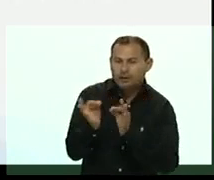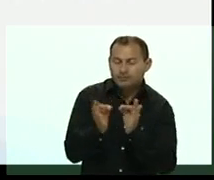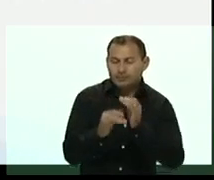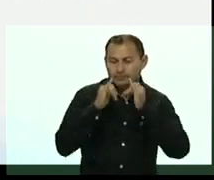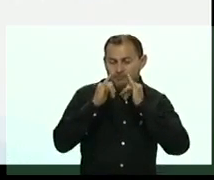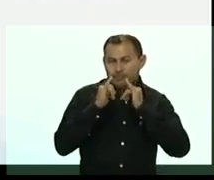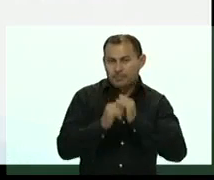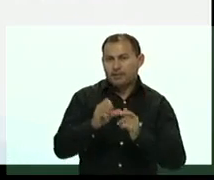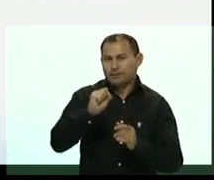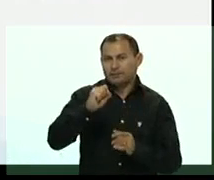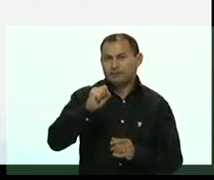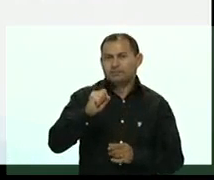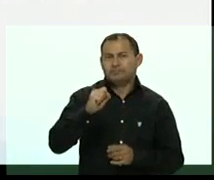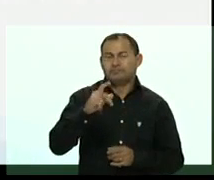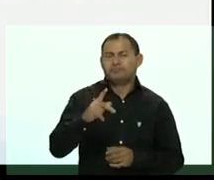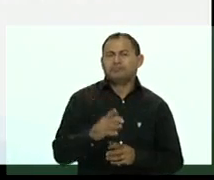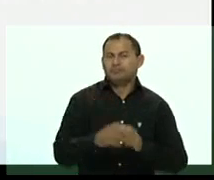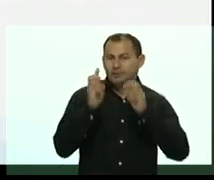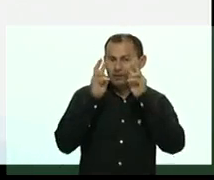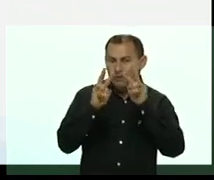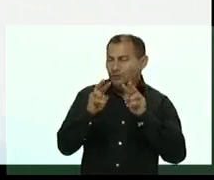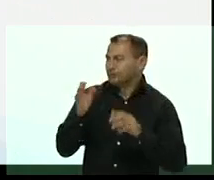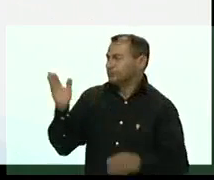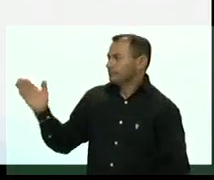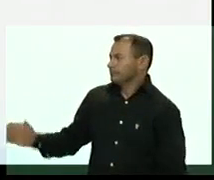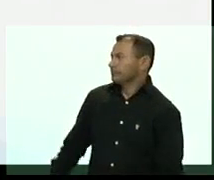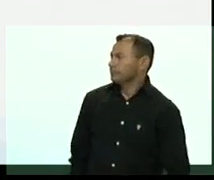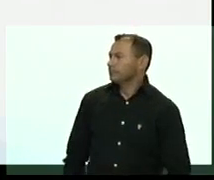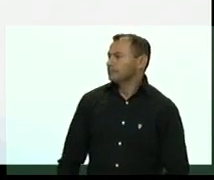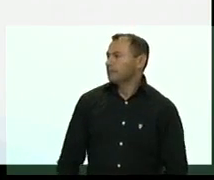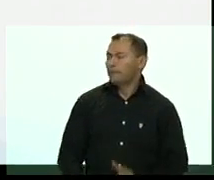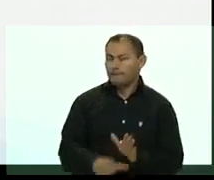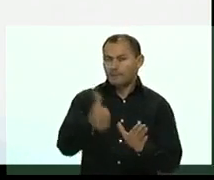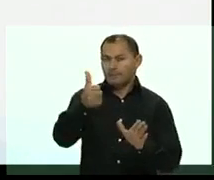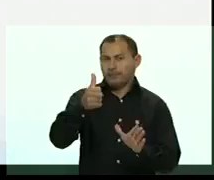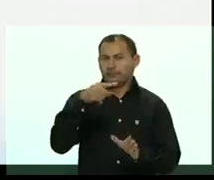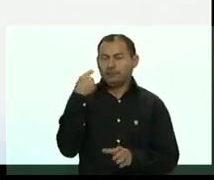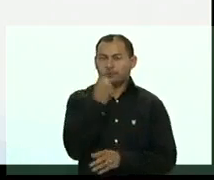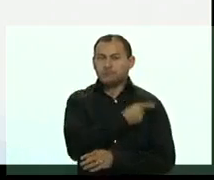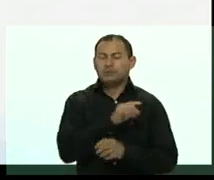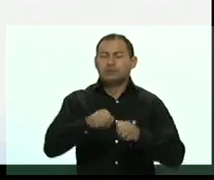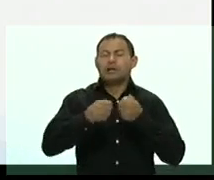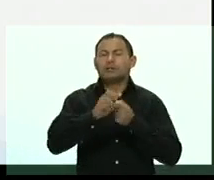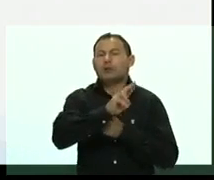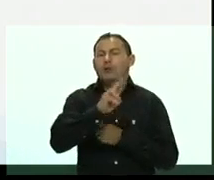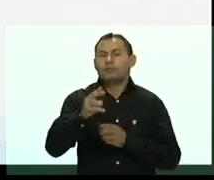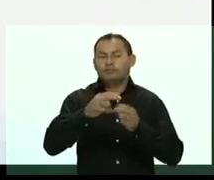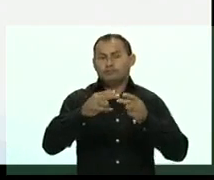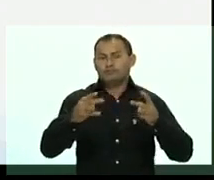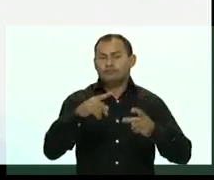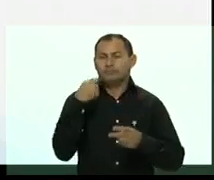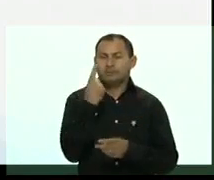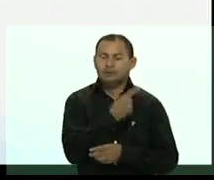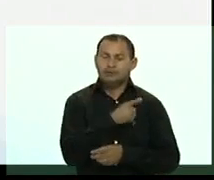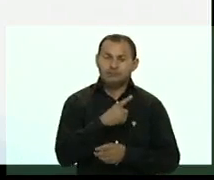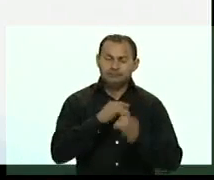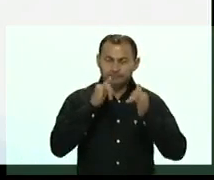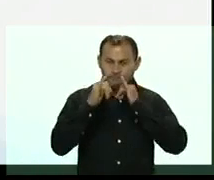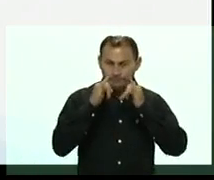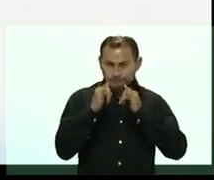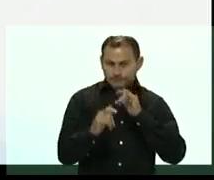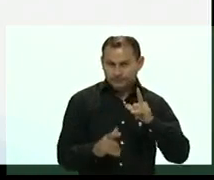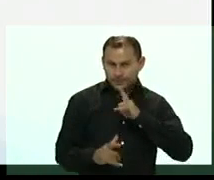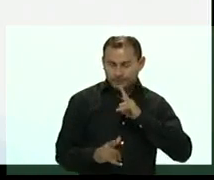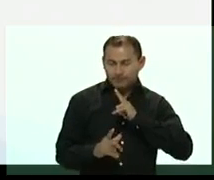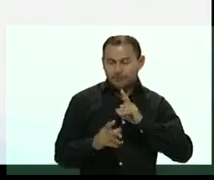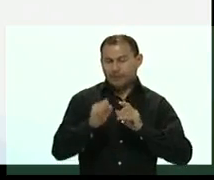os dados dessa situação? Olha lá. Primeiro, nós vamos dar nomes, né, às coisas que nós temos aí, as informações que